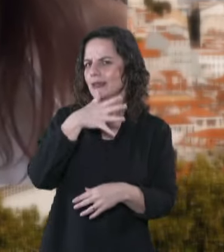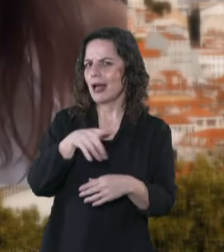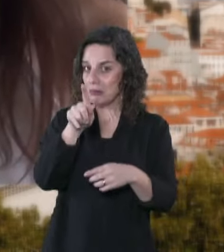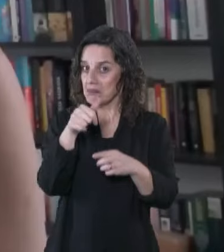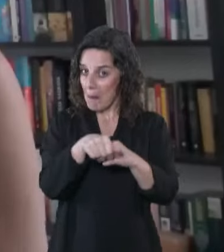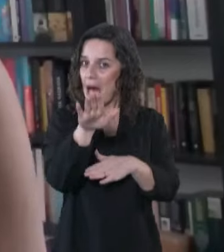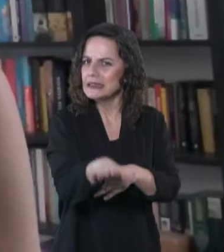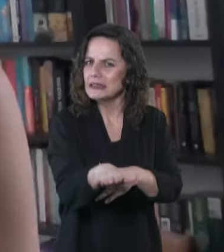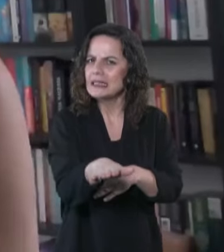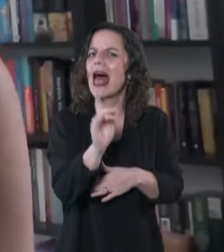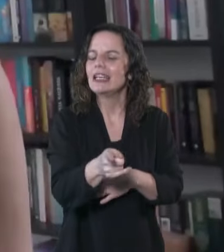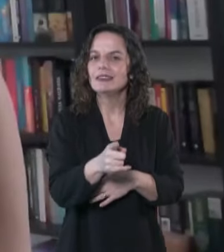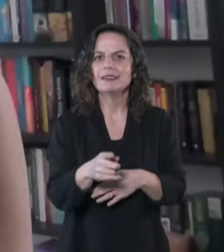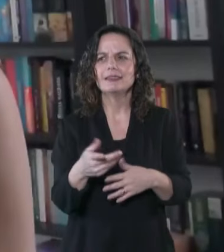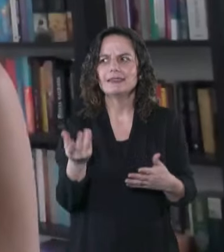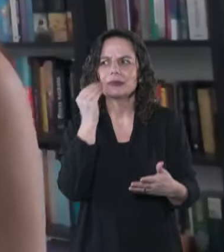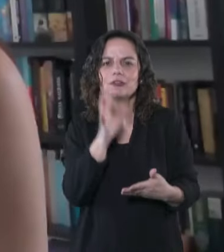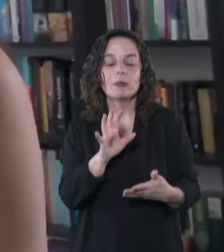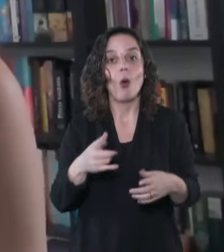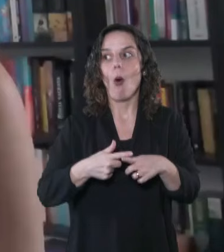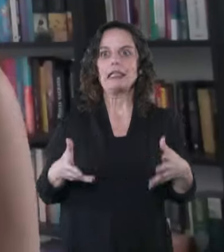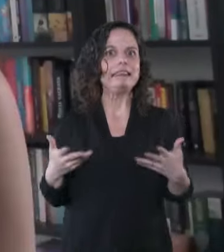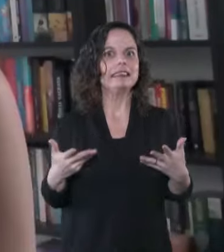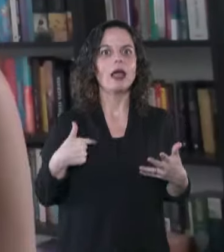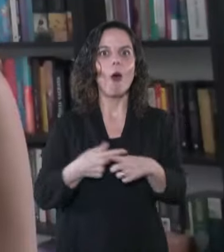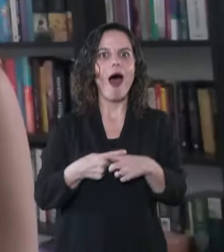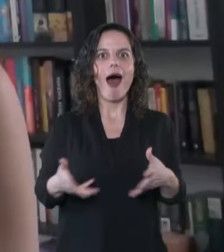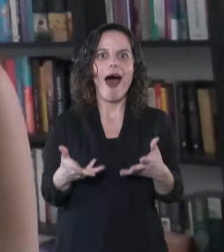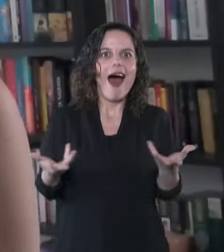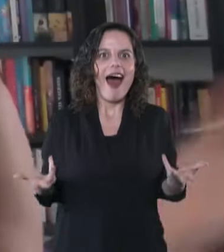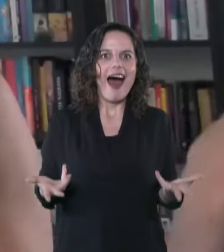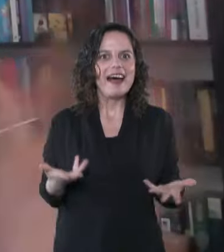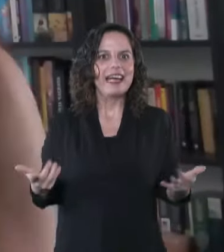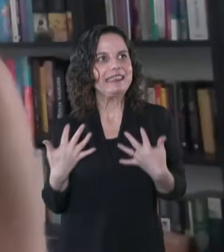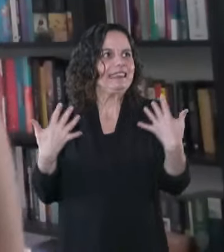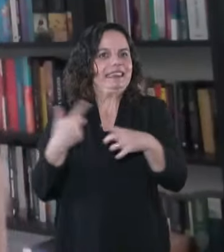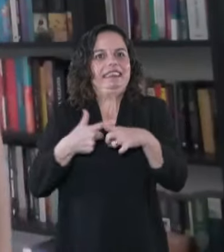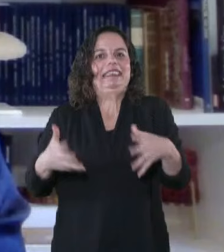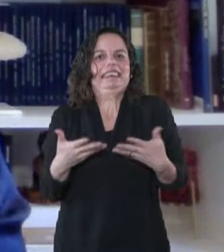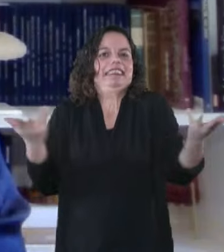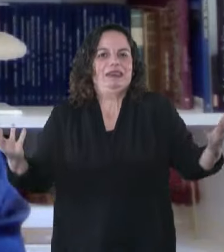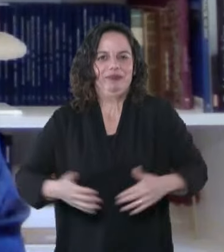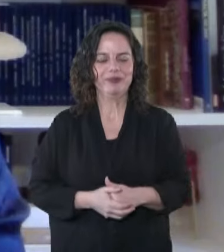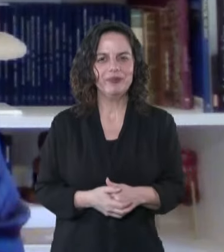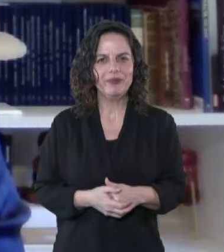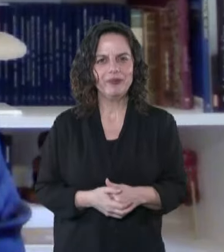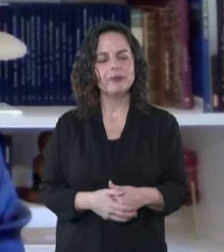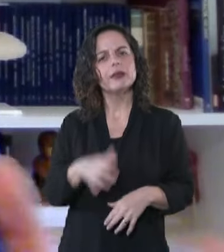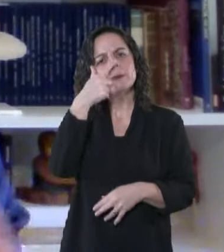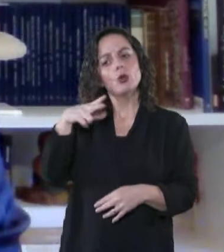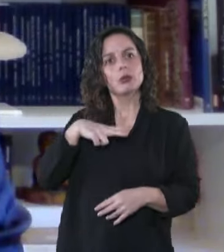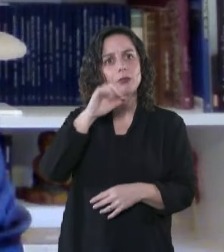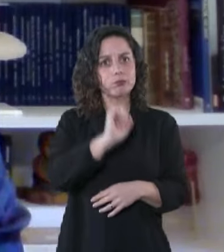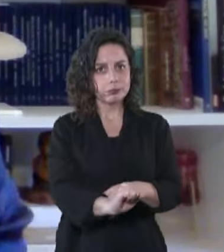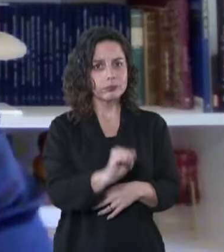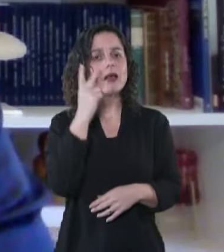esse passo? Oh, é excitante. Eu estou super entusiasmada. É excitante. Para quem é português e